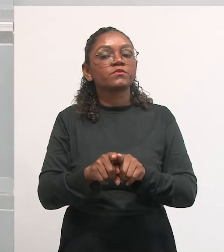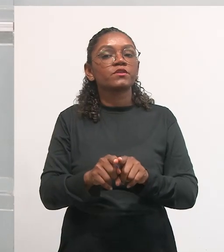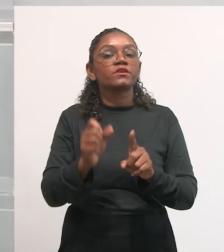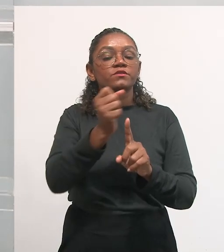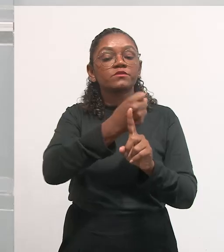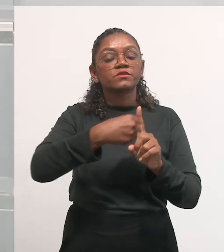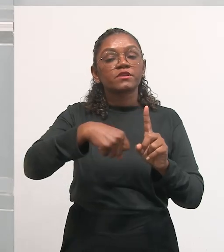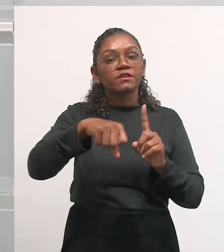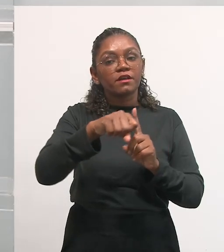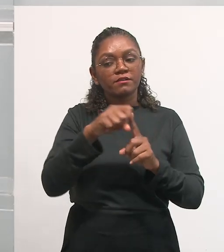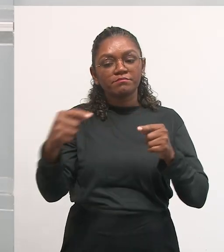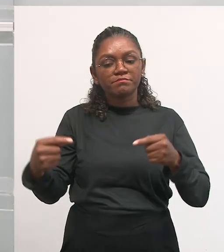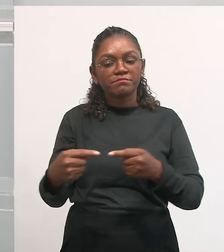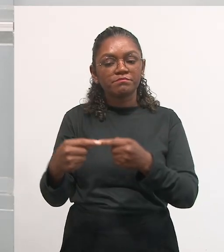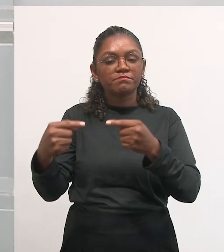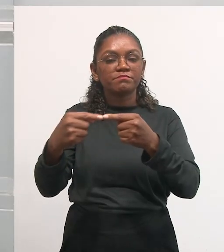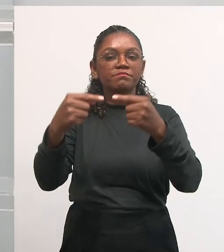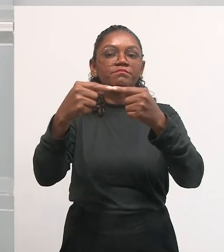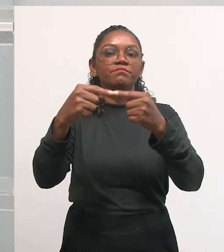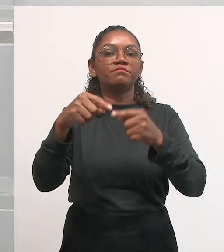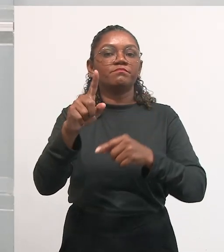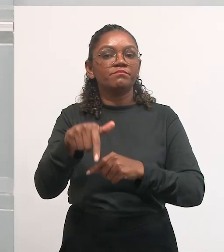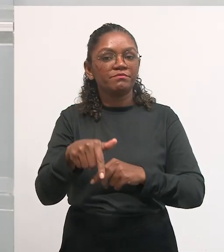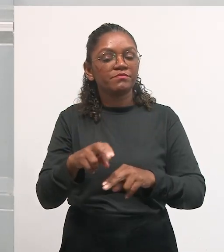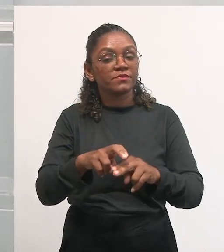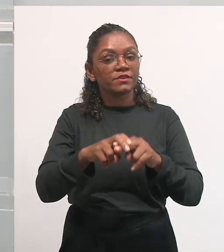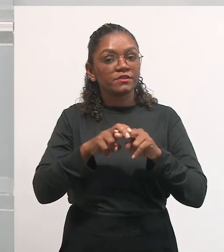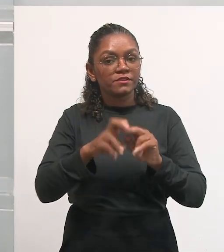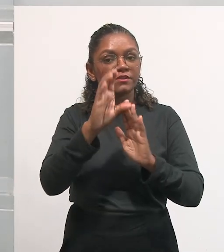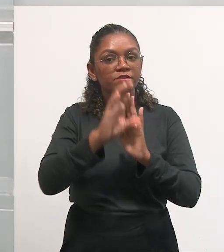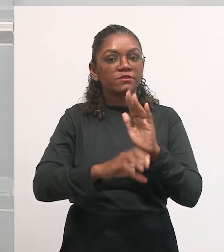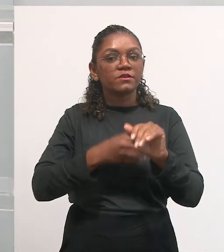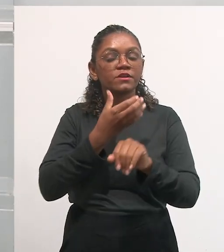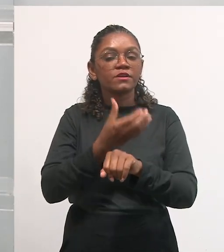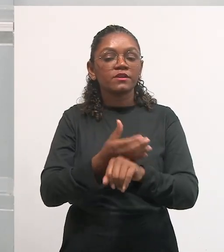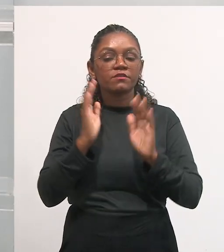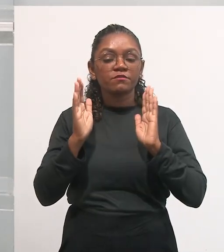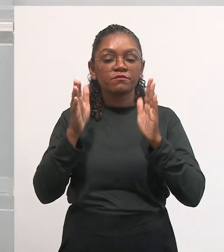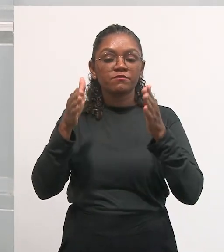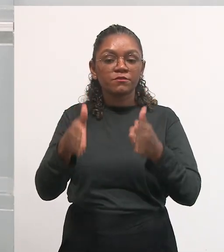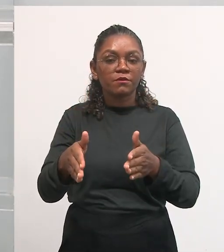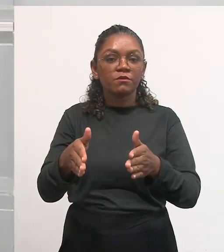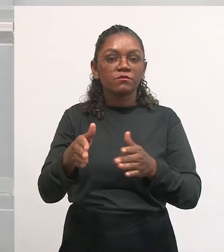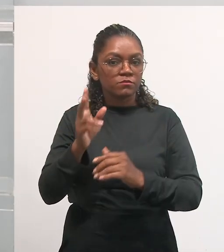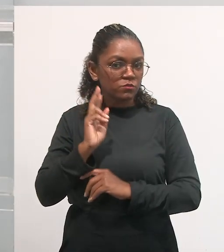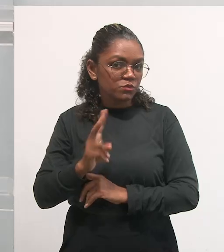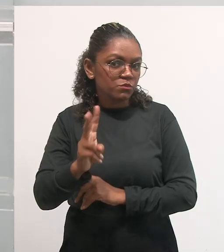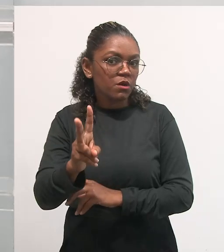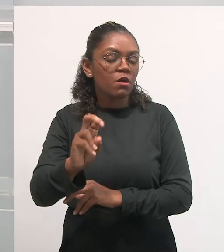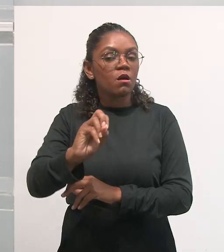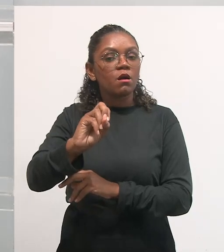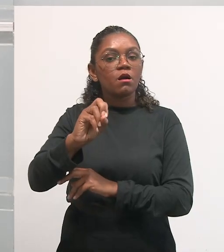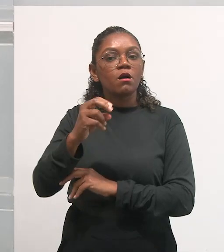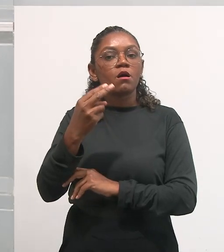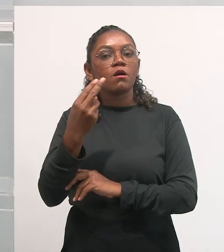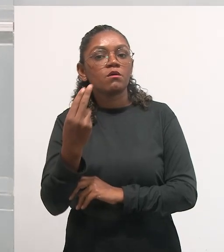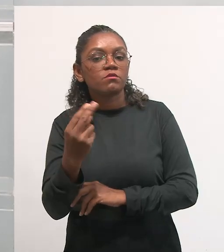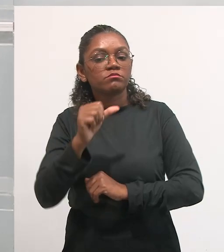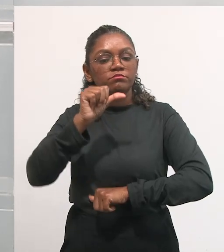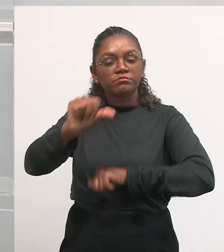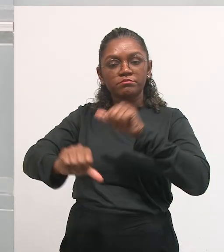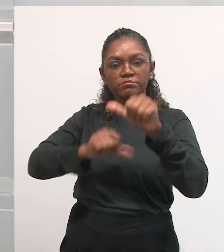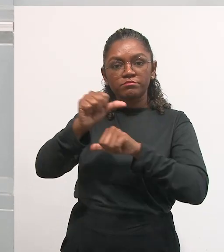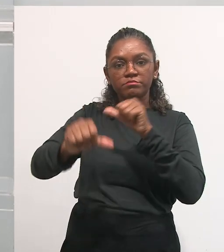sociedade então eu tenho um currículo para pensado para manter ou para transformar uma determinada